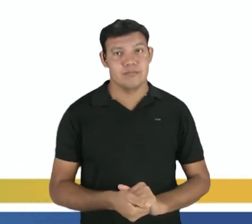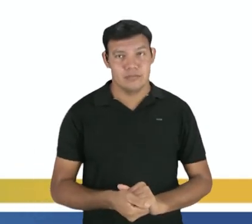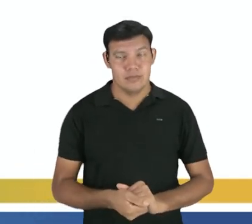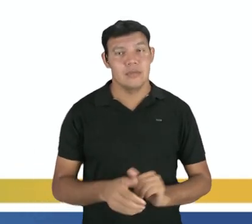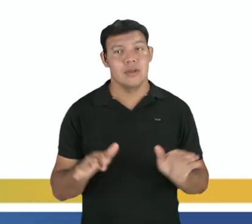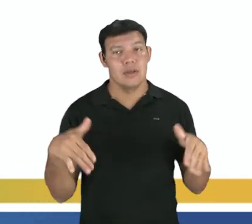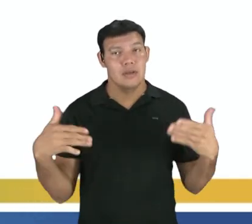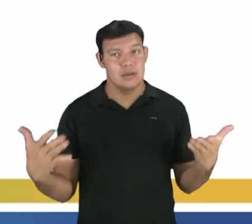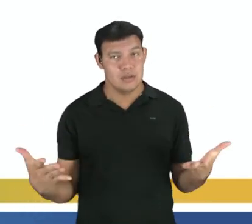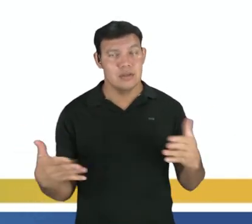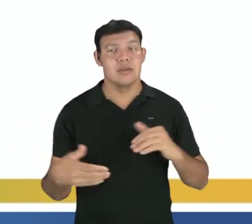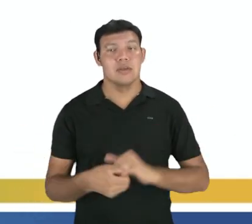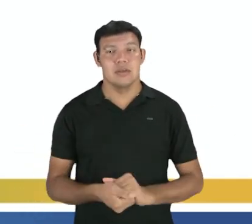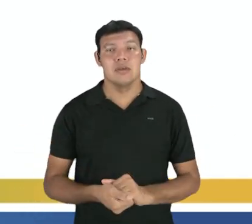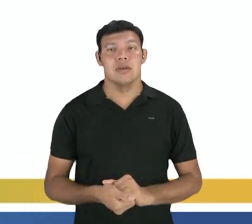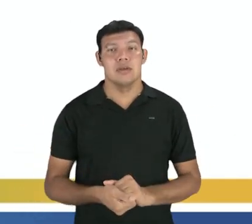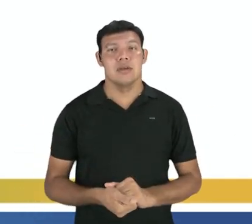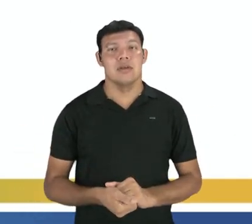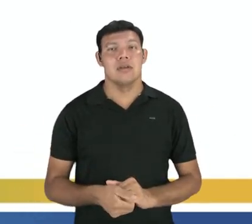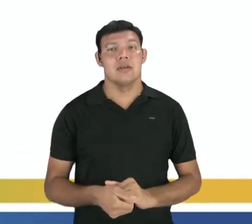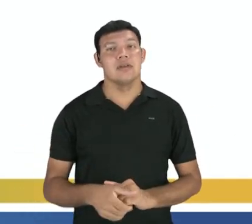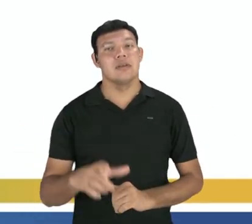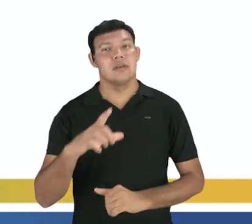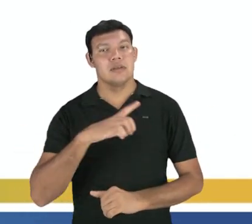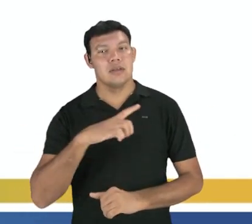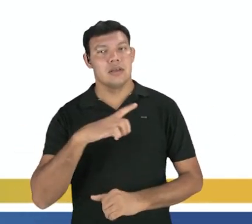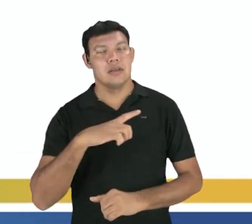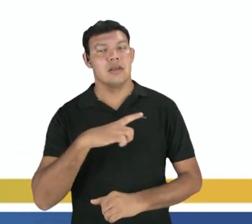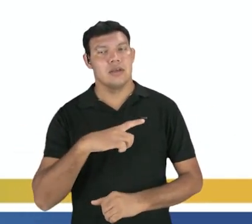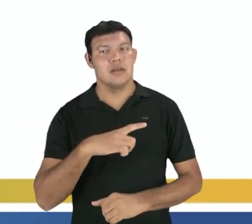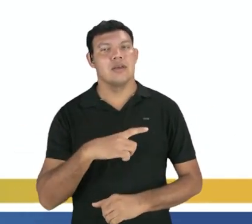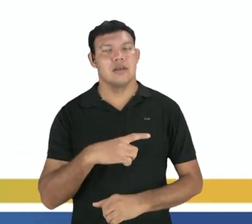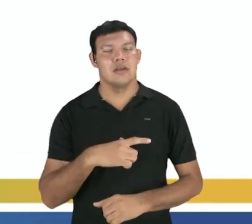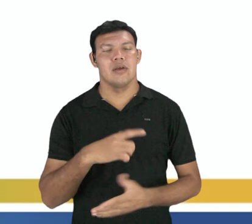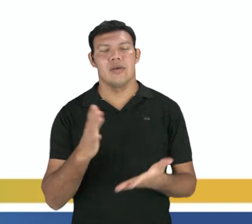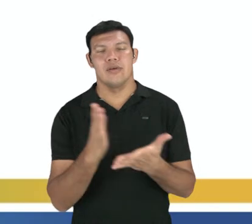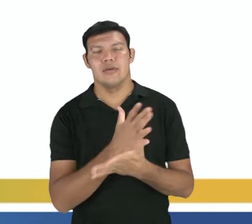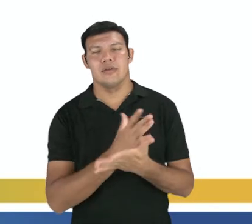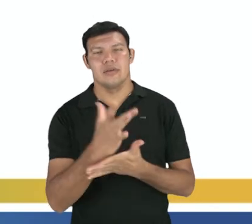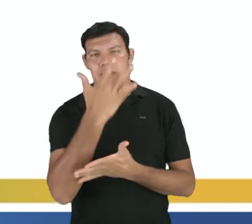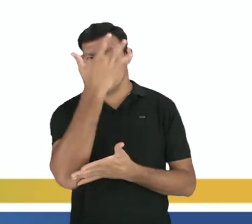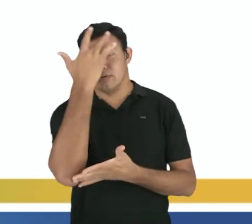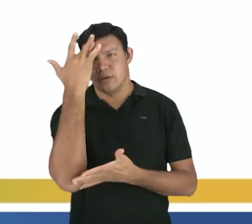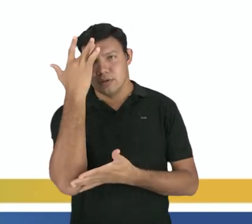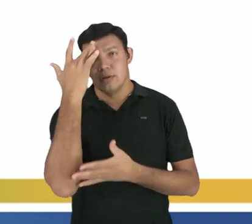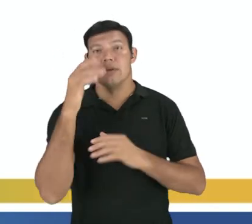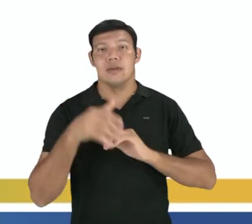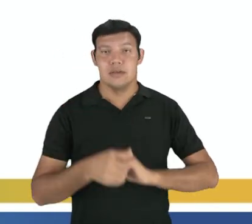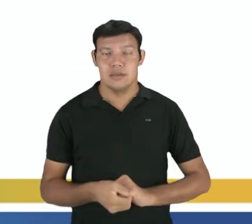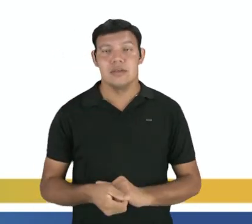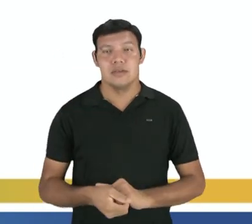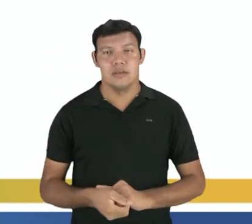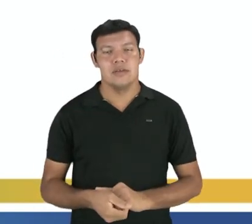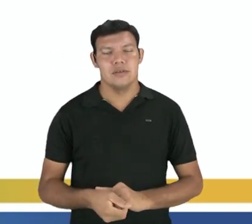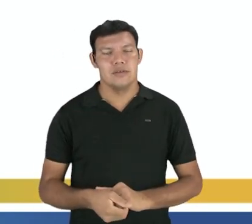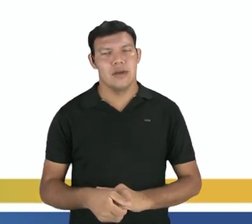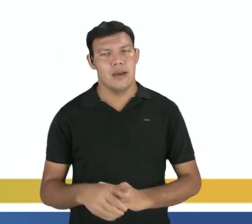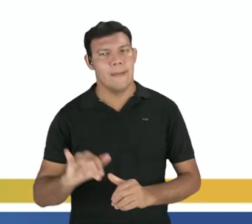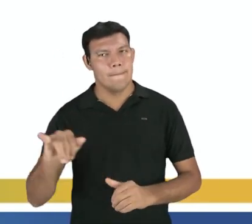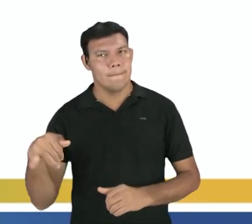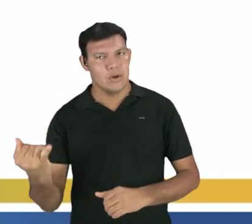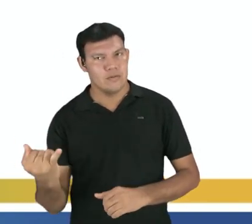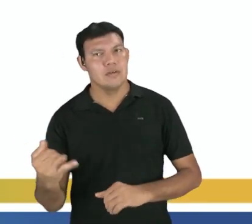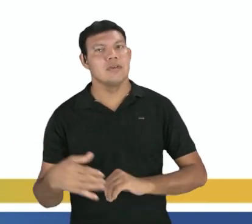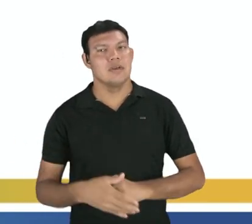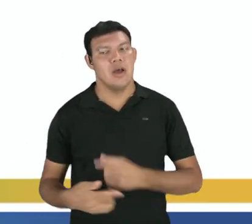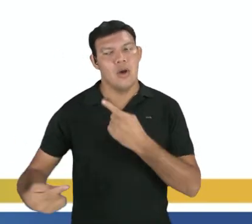desse excedente de produção que nós vamos ter a apropriação de algumas pessoas desse excedente, e aí a gente já vai começar a fazer a